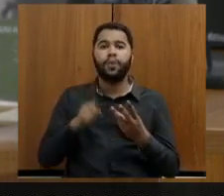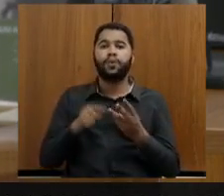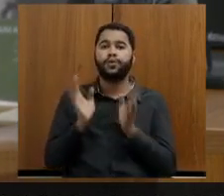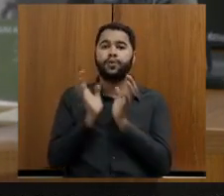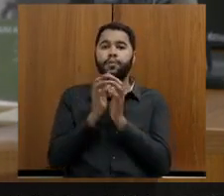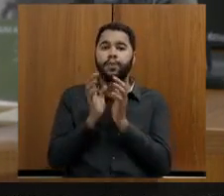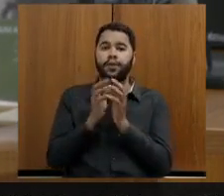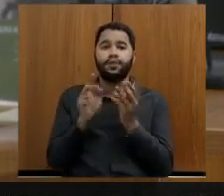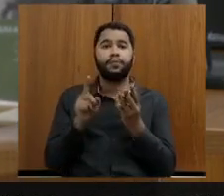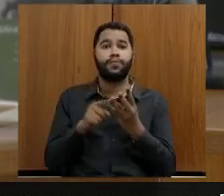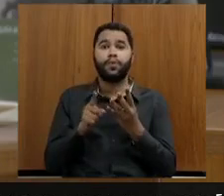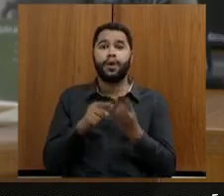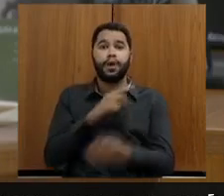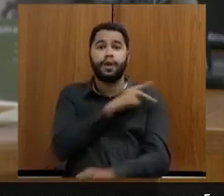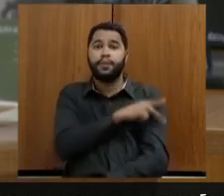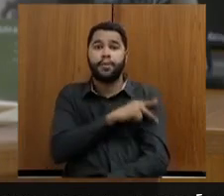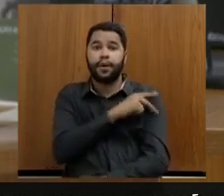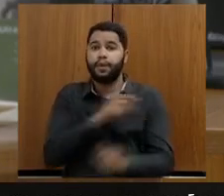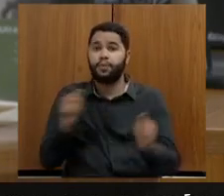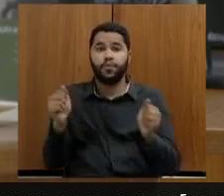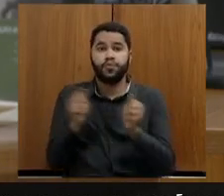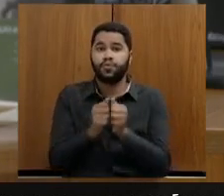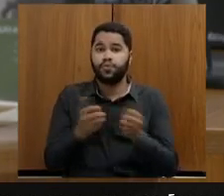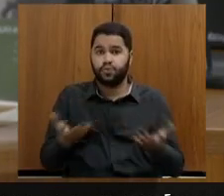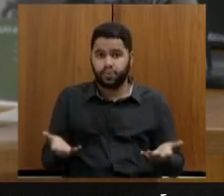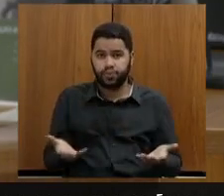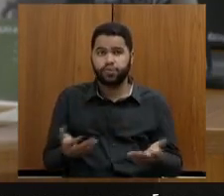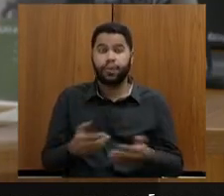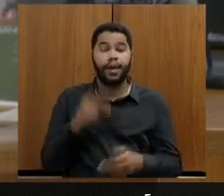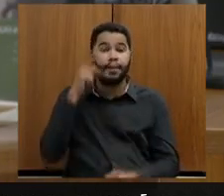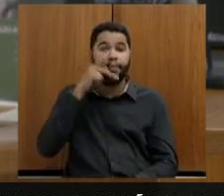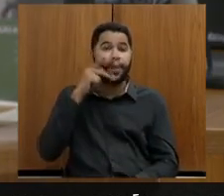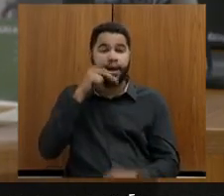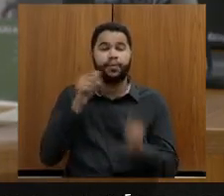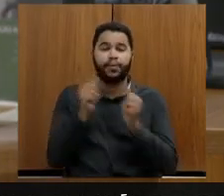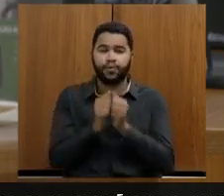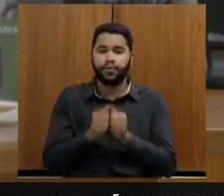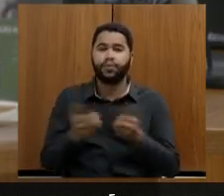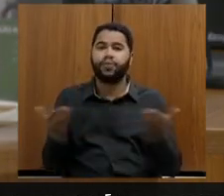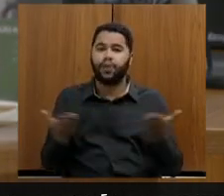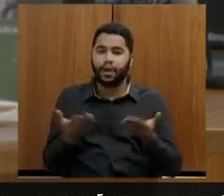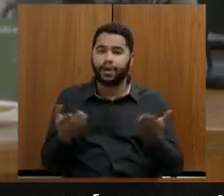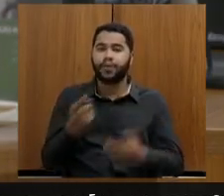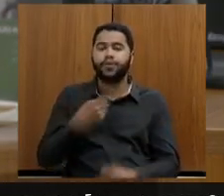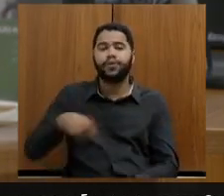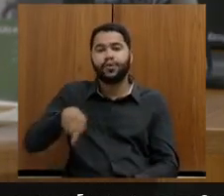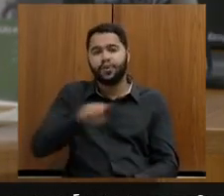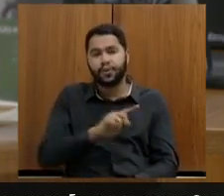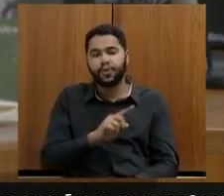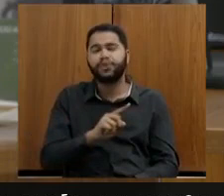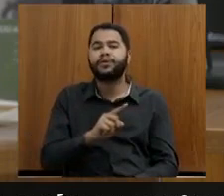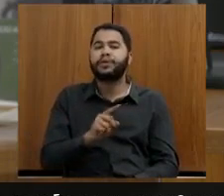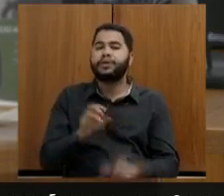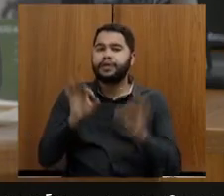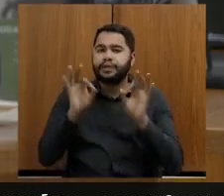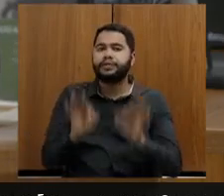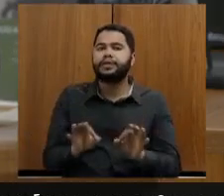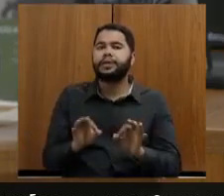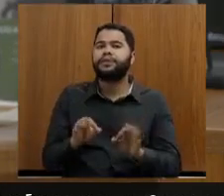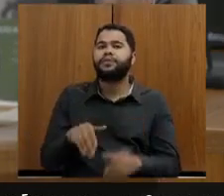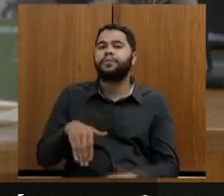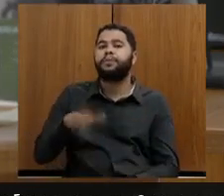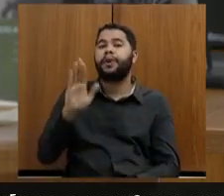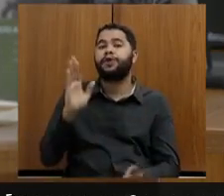Paraíba juntos é agora né É nós vamos ser certamente